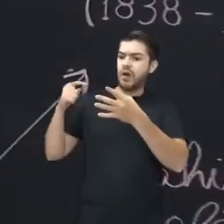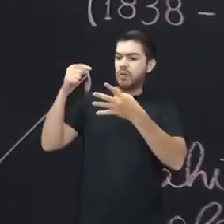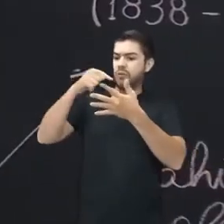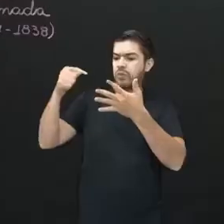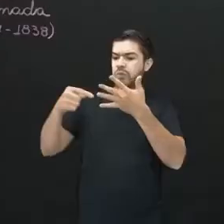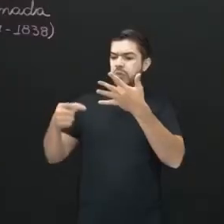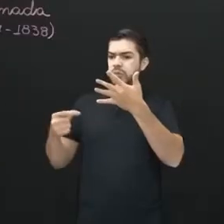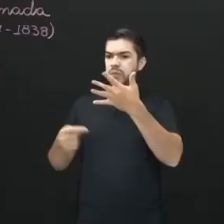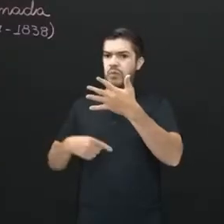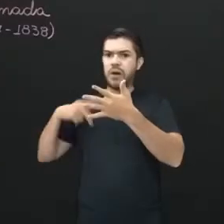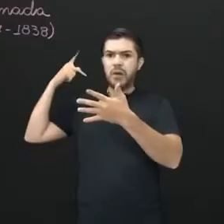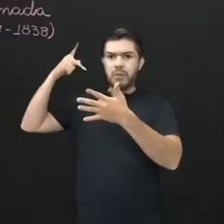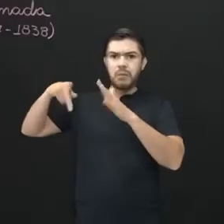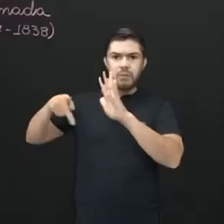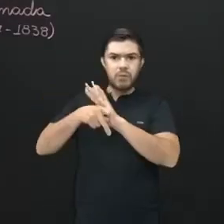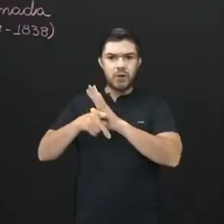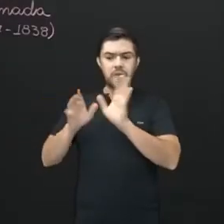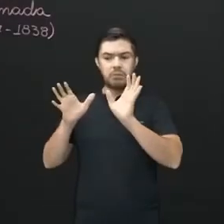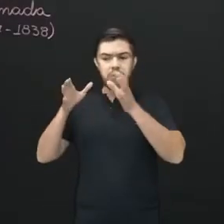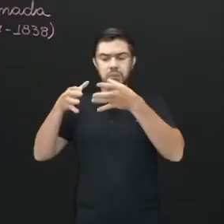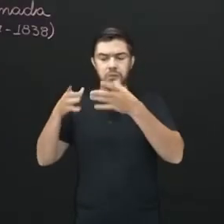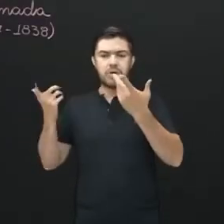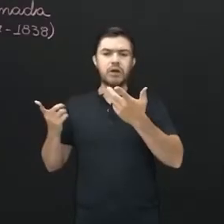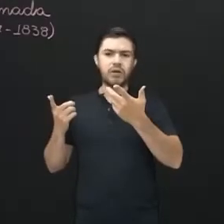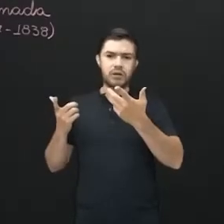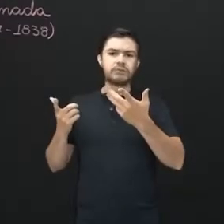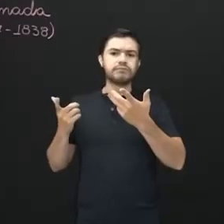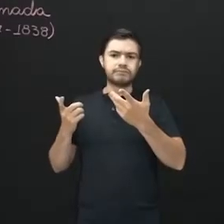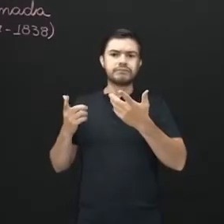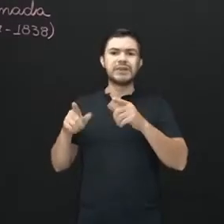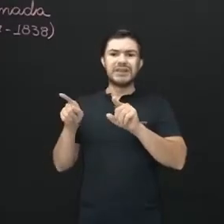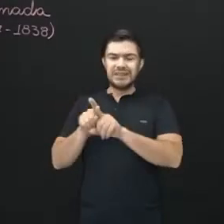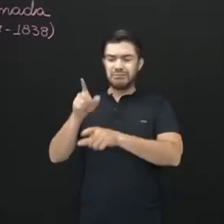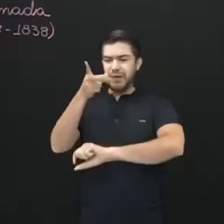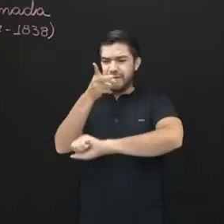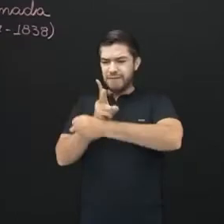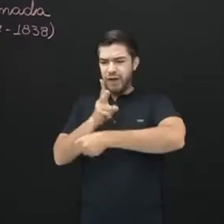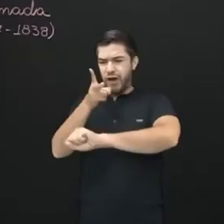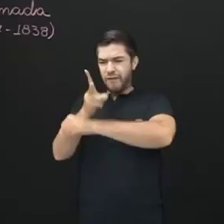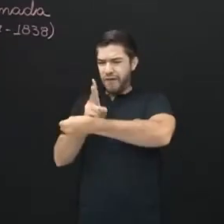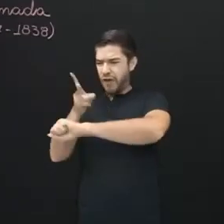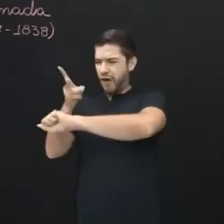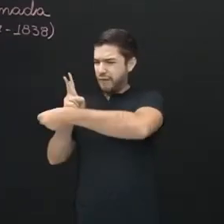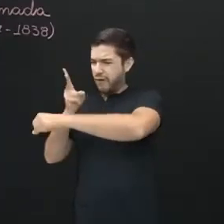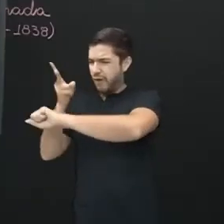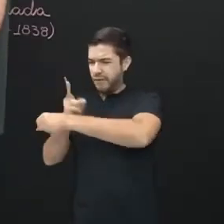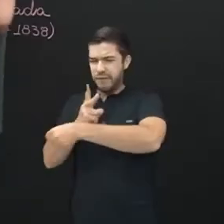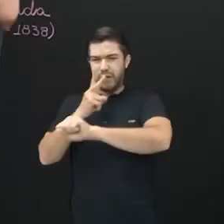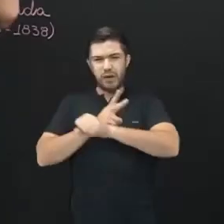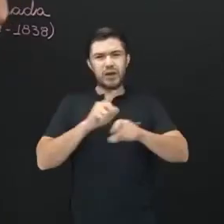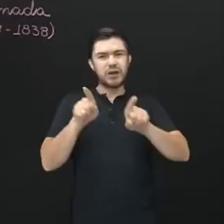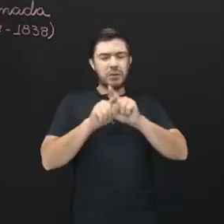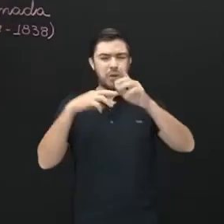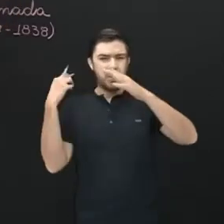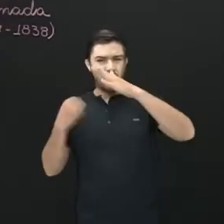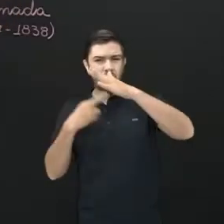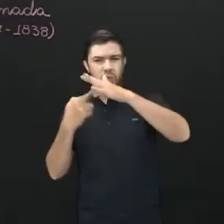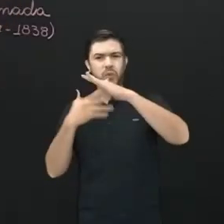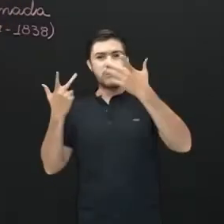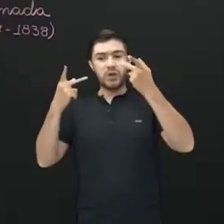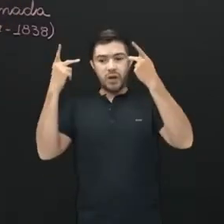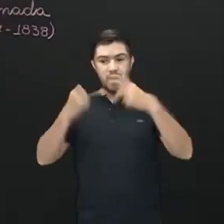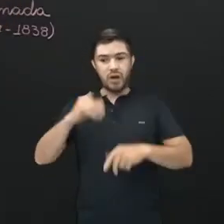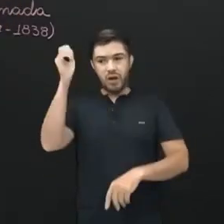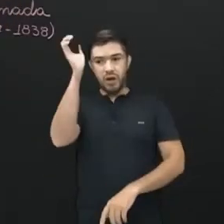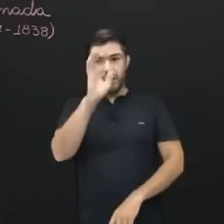Pedro I e depois se utilizaram os regentes, além da violência e da repressão às revoltas, é que o Estado